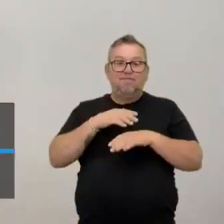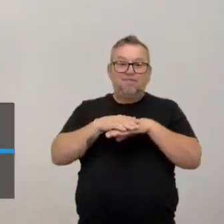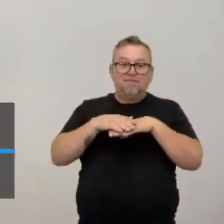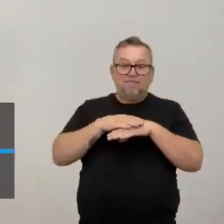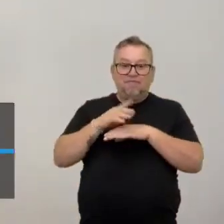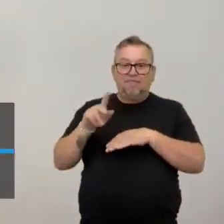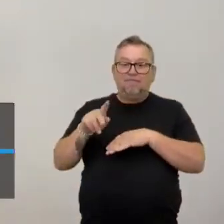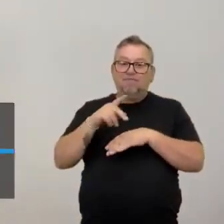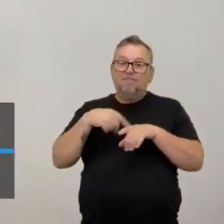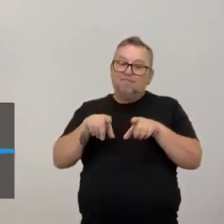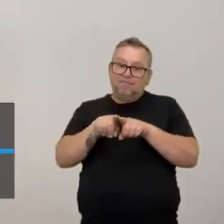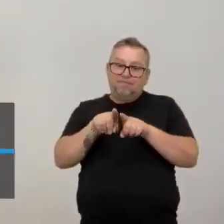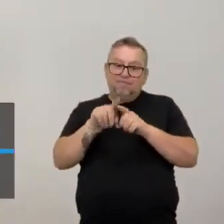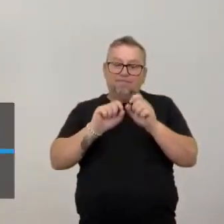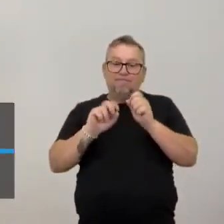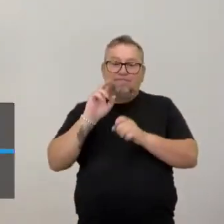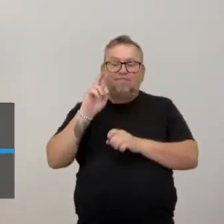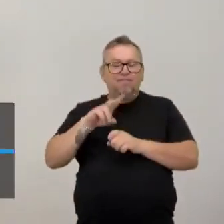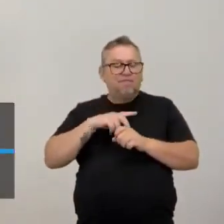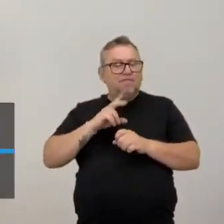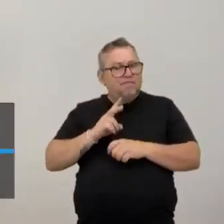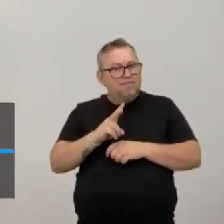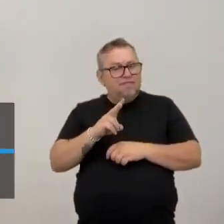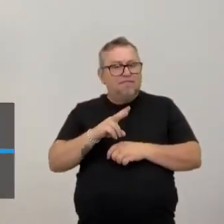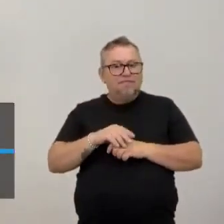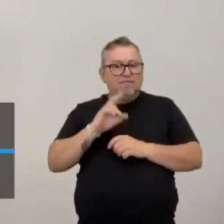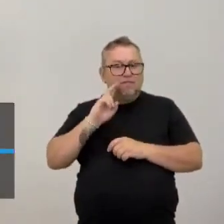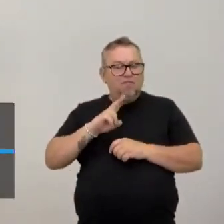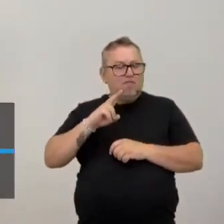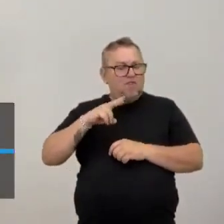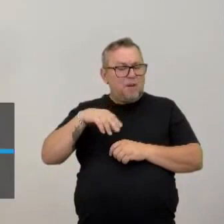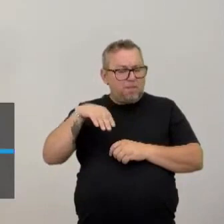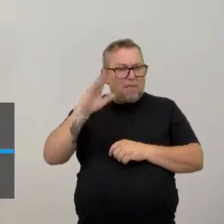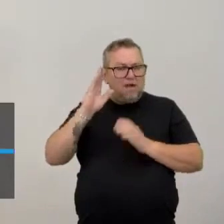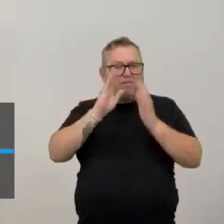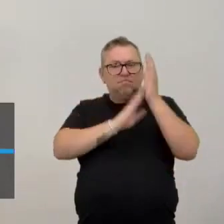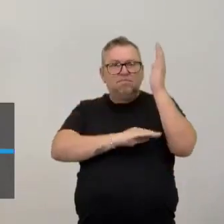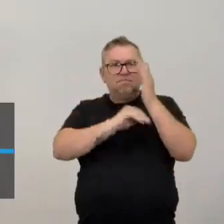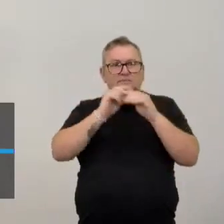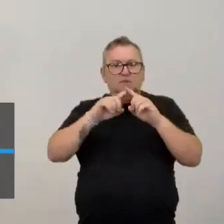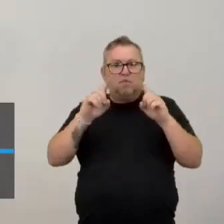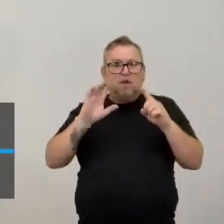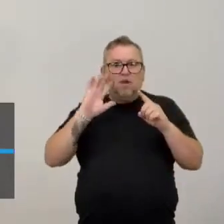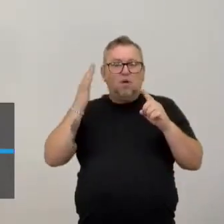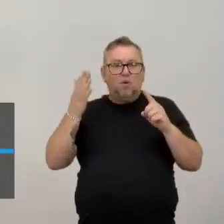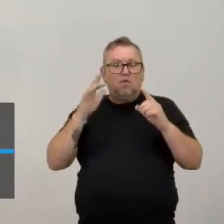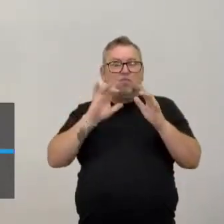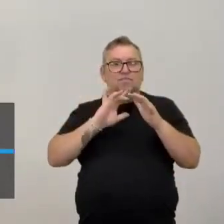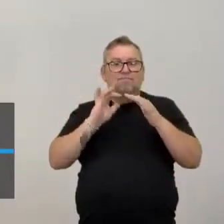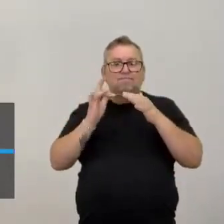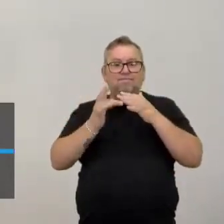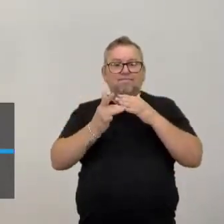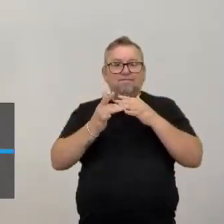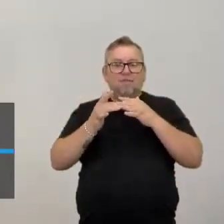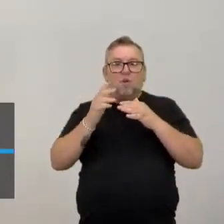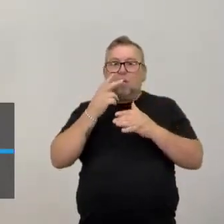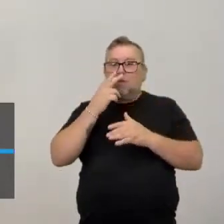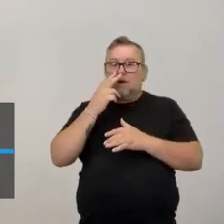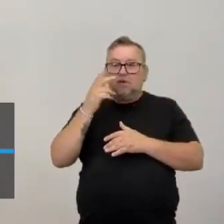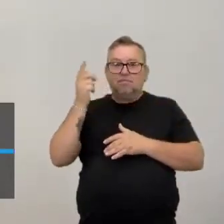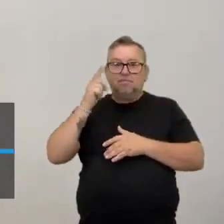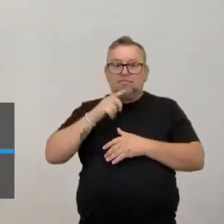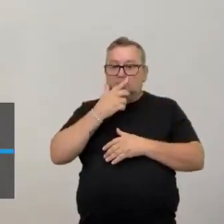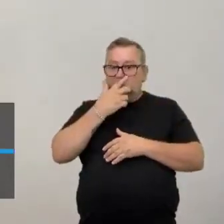né, professor, que a gente via com mais frequência o lambe-lambe, né? Só que hoje, com as redes sociais, a gente acaba atingindo um